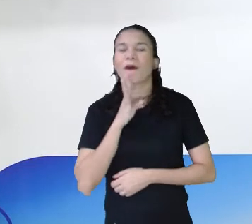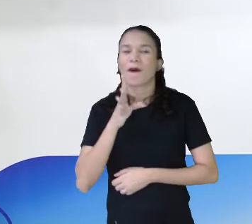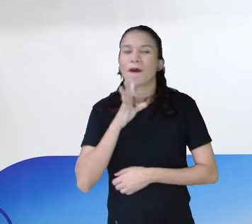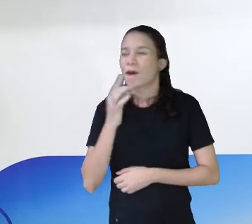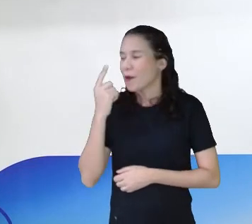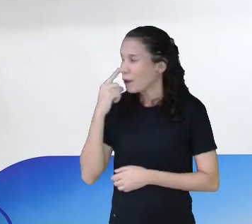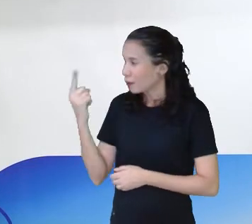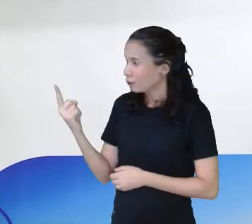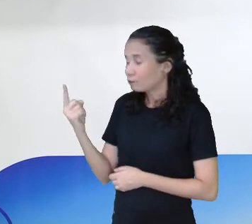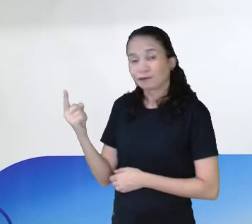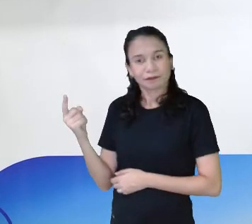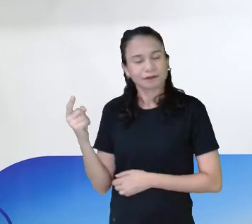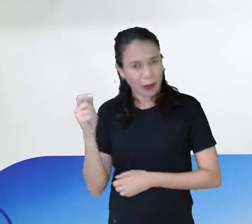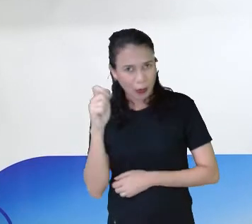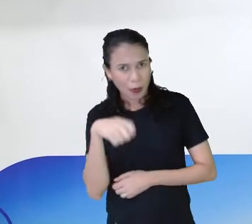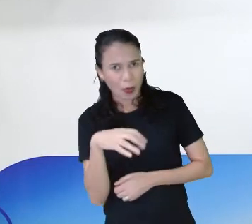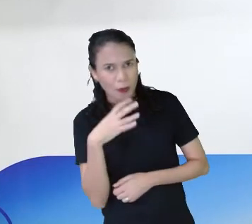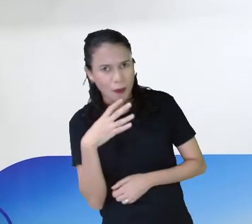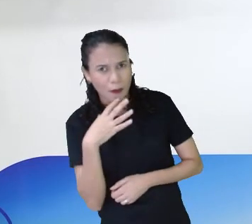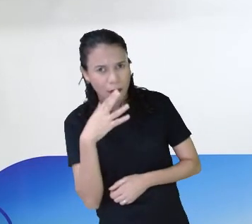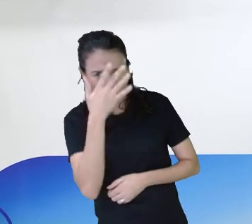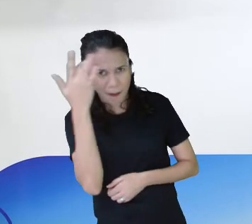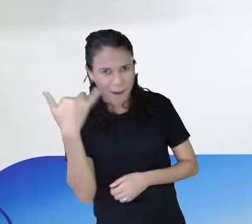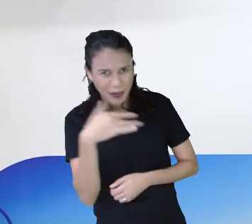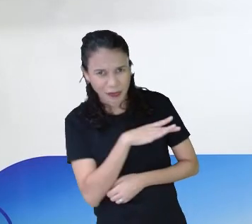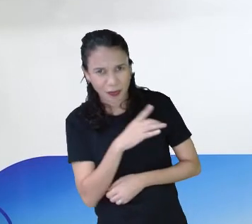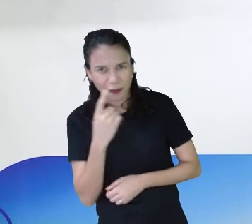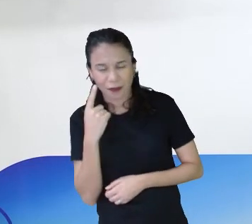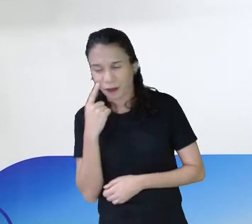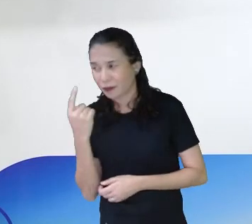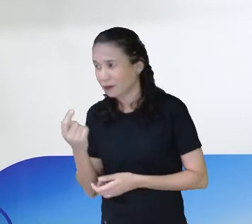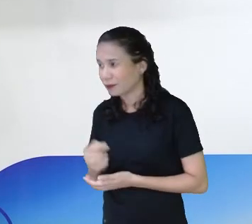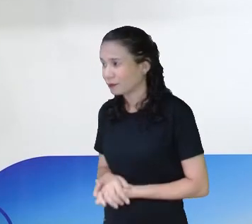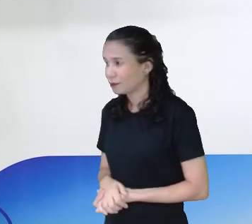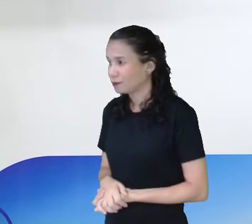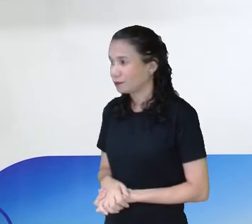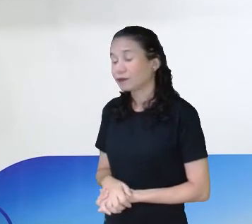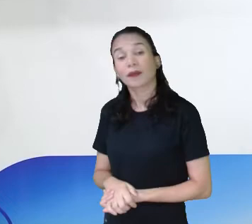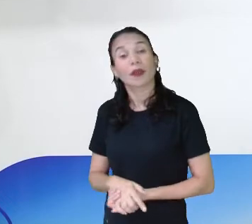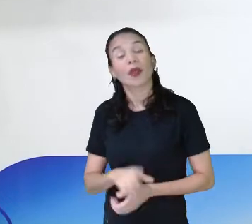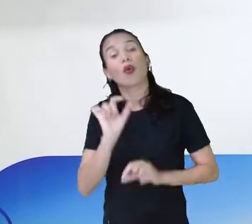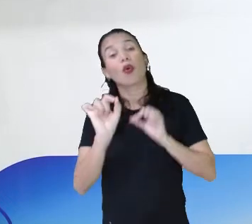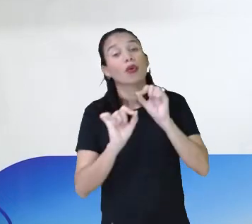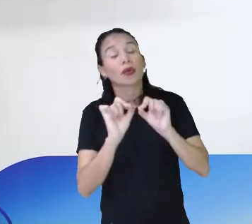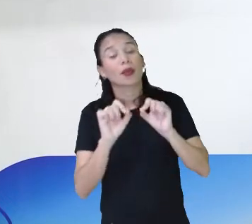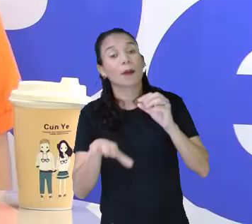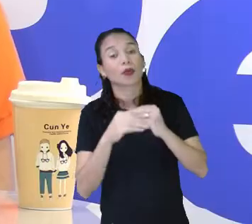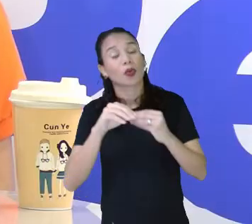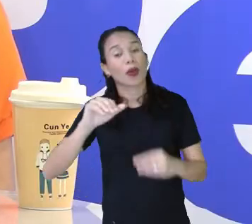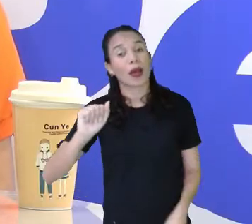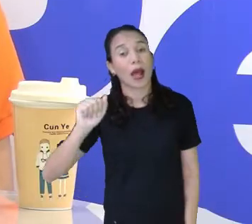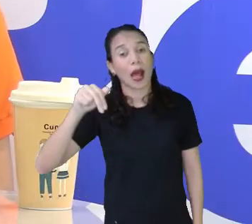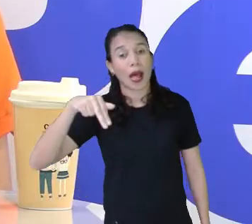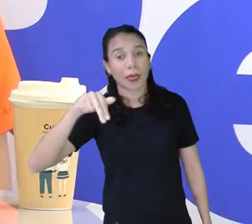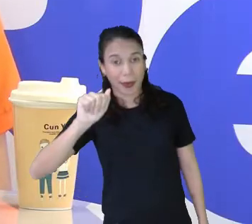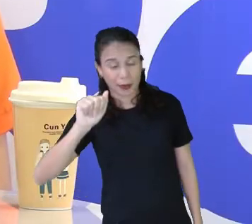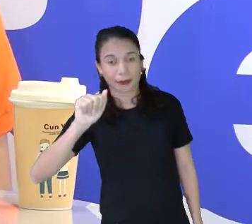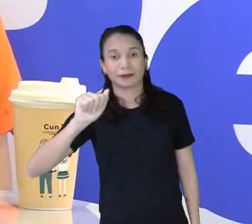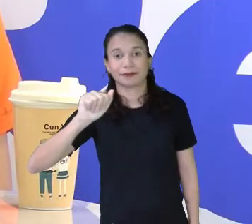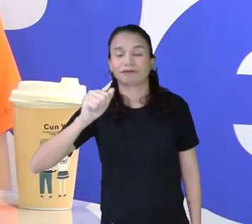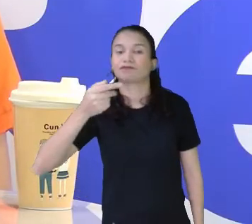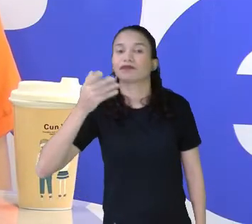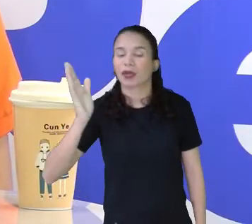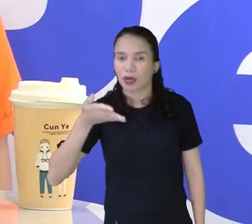esse museu. Será, professora Márcia, que alguém conhece o Museu do Cais do Sertão? Pelo que foi colocado aqui, Ana, acredito que ela falou